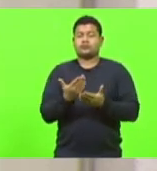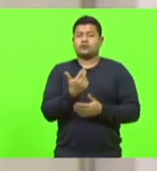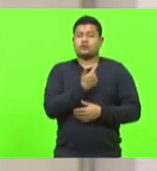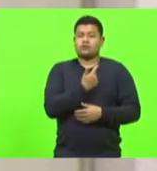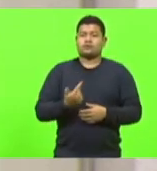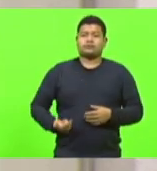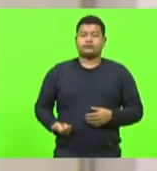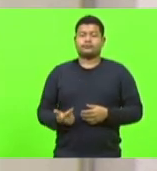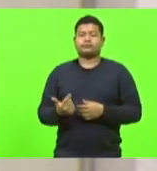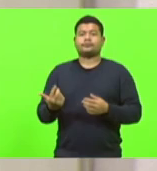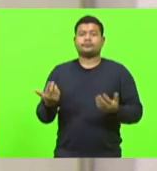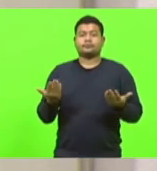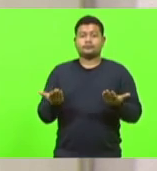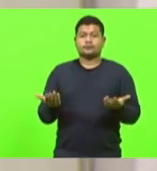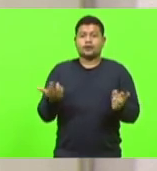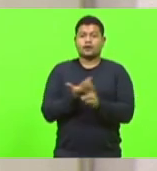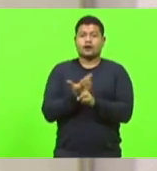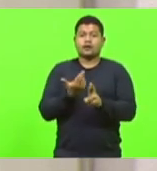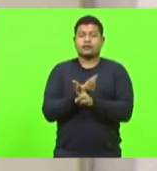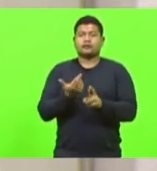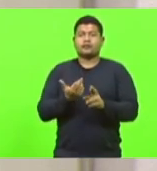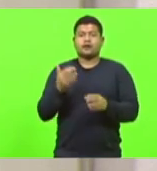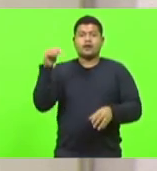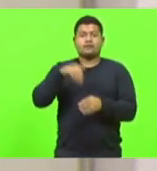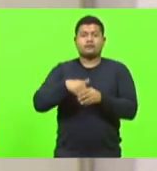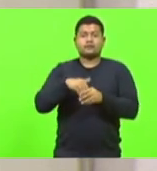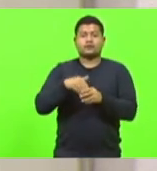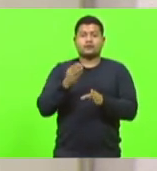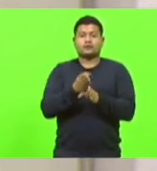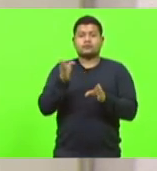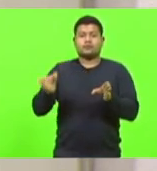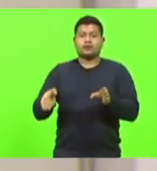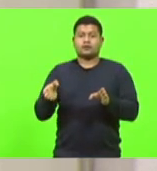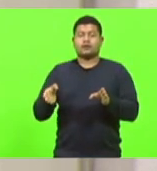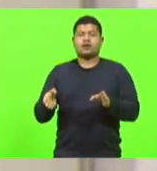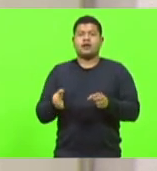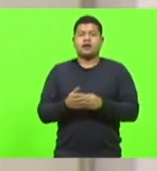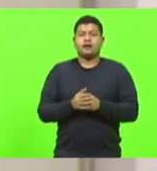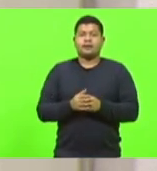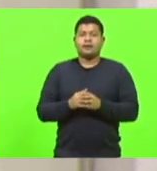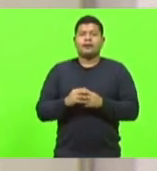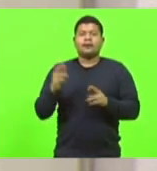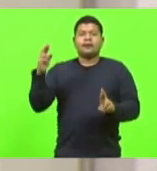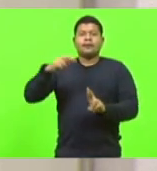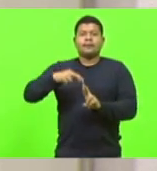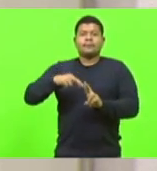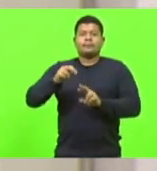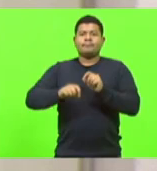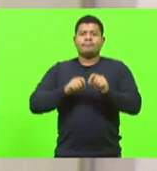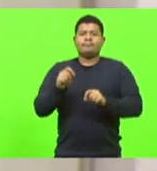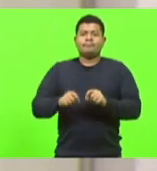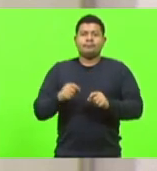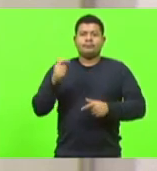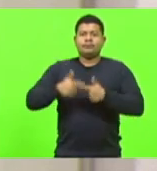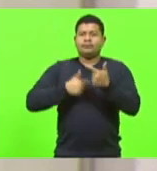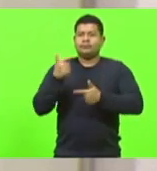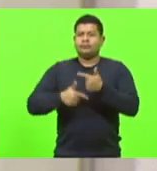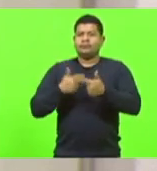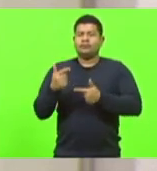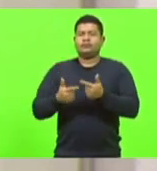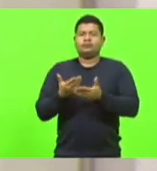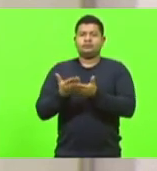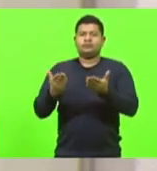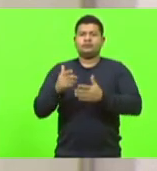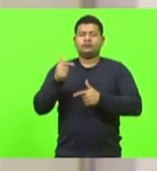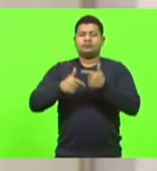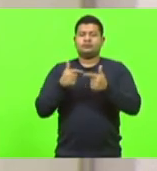relação a essa votação em separado senhor presidente refere-se a atividade do oficial de justiça